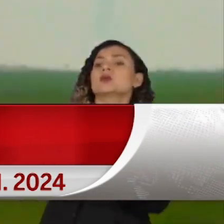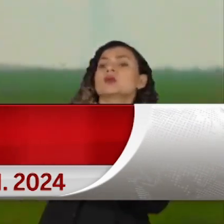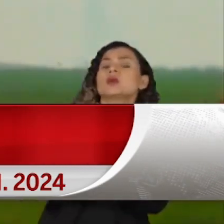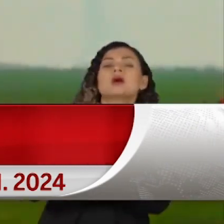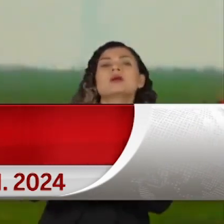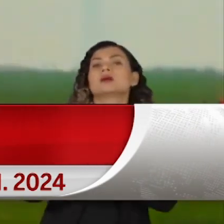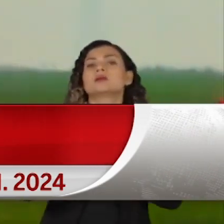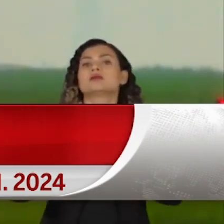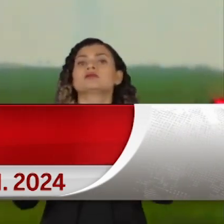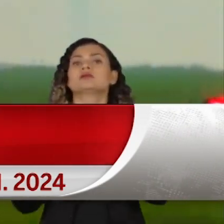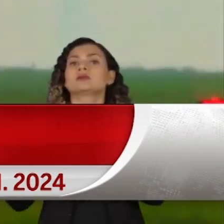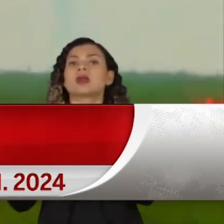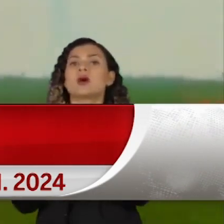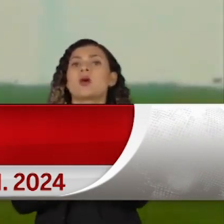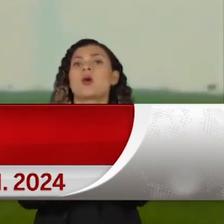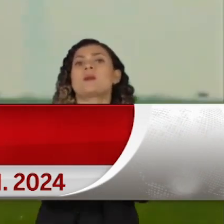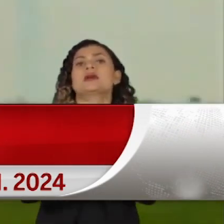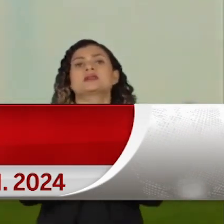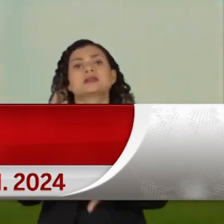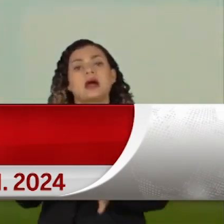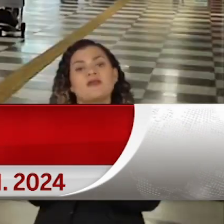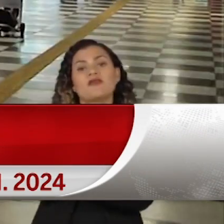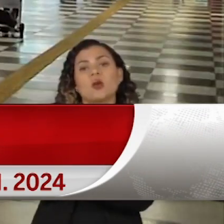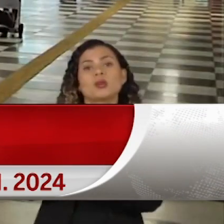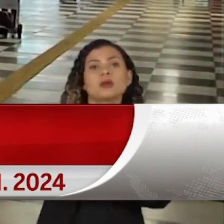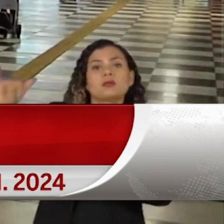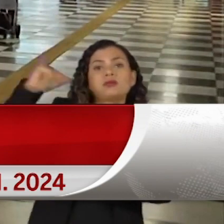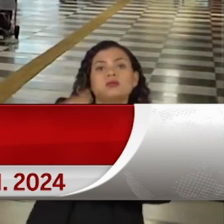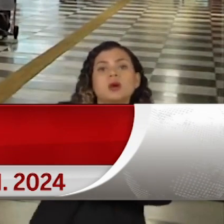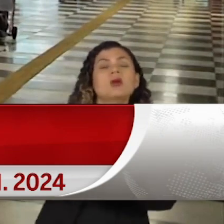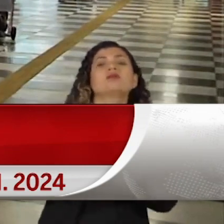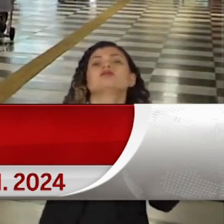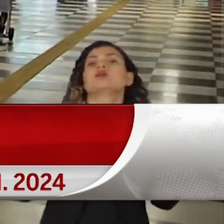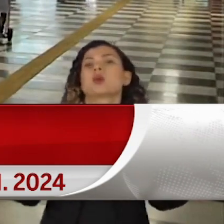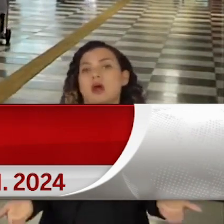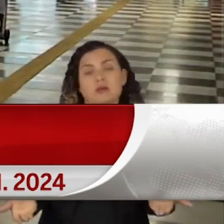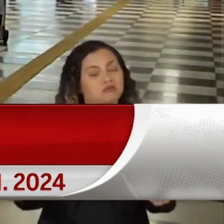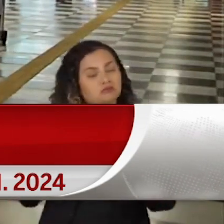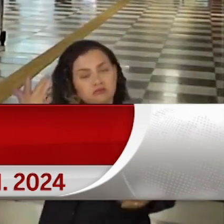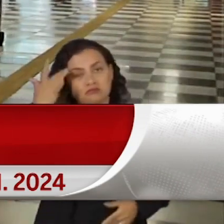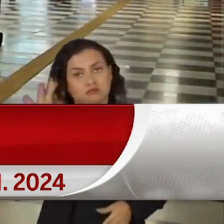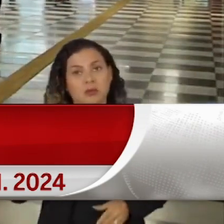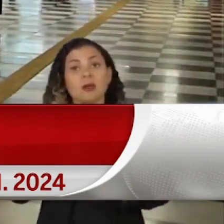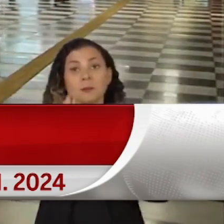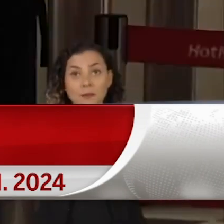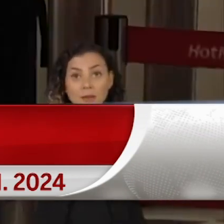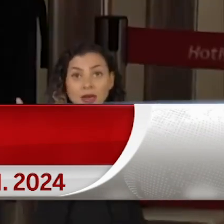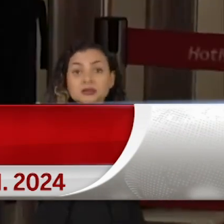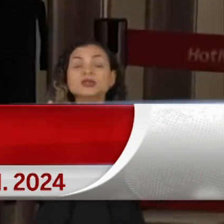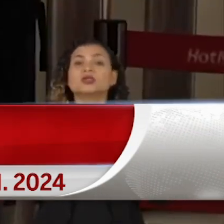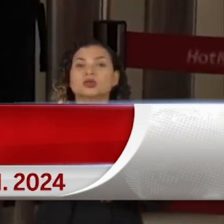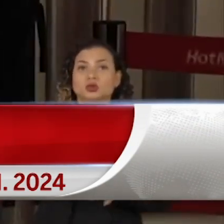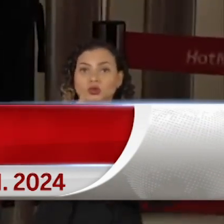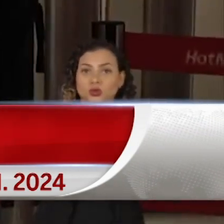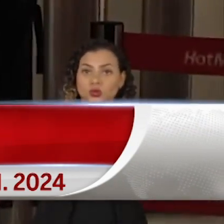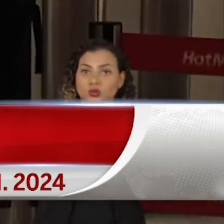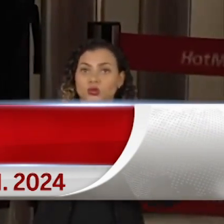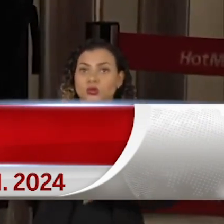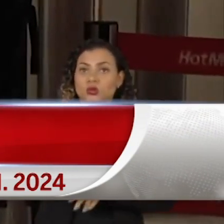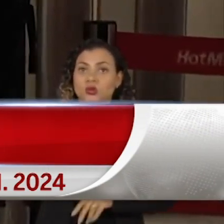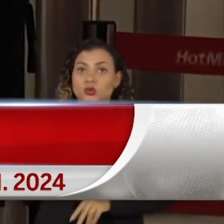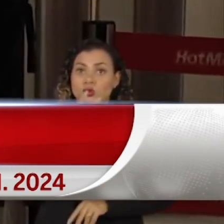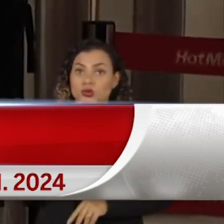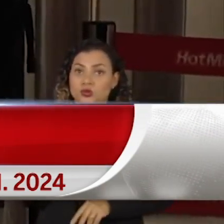voltou a ser adotado com a troca de presidente da república por este motivo o Brasil só deixa de ex igir o visto ou se existir igual